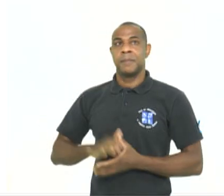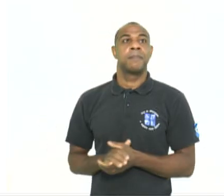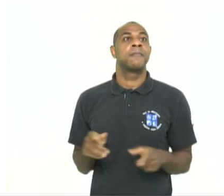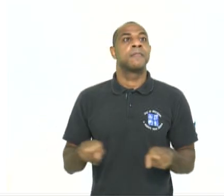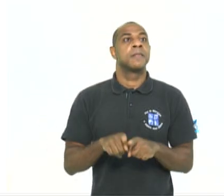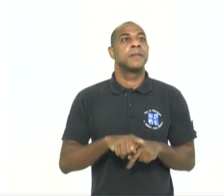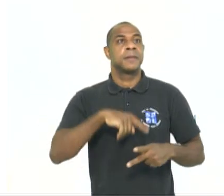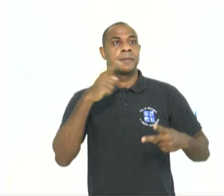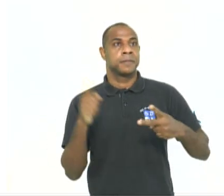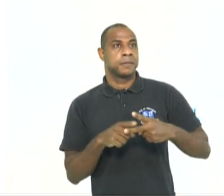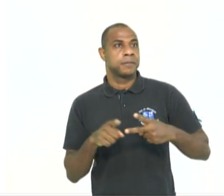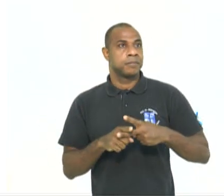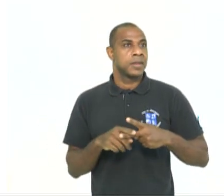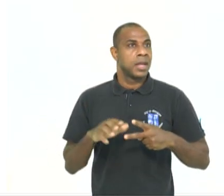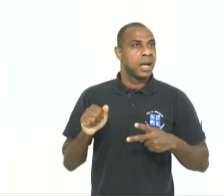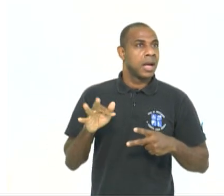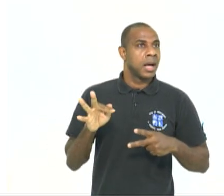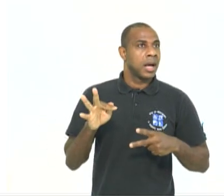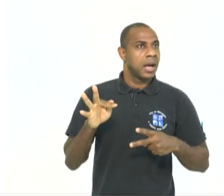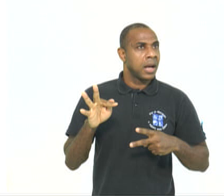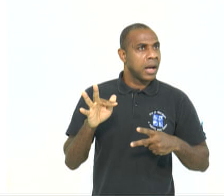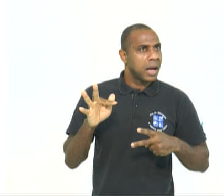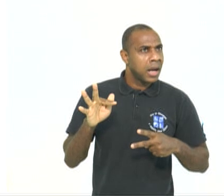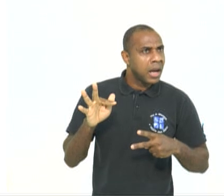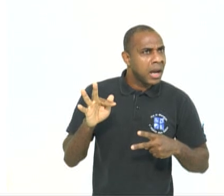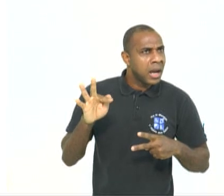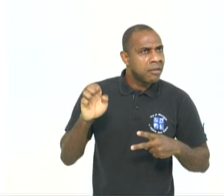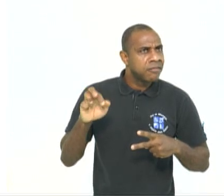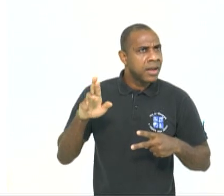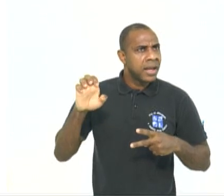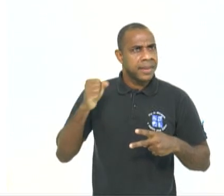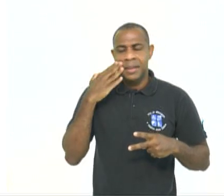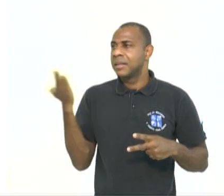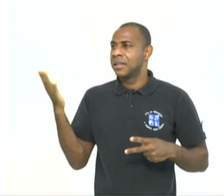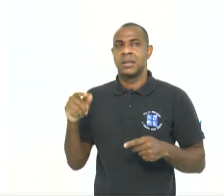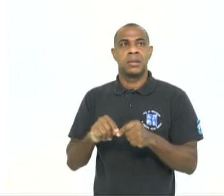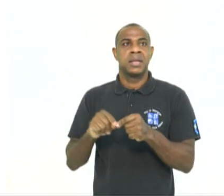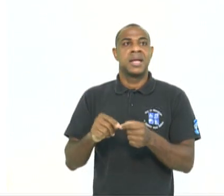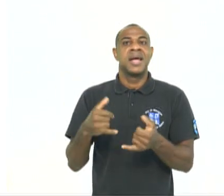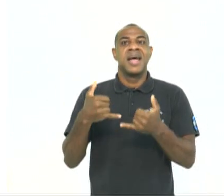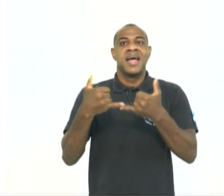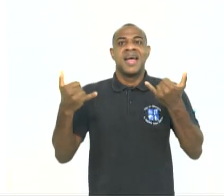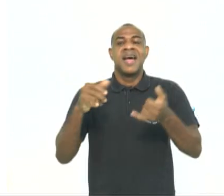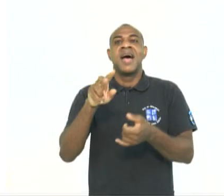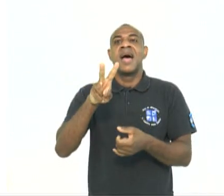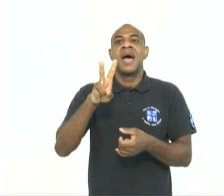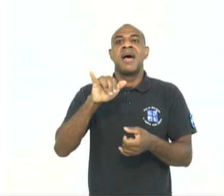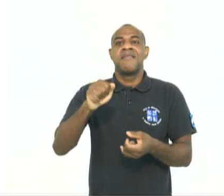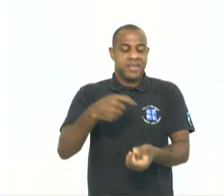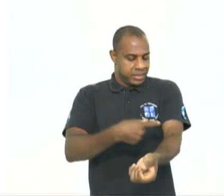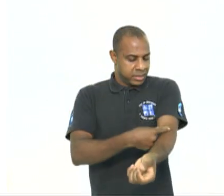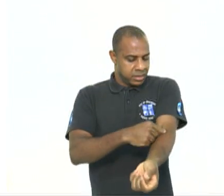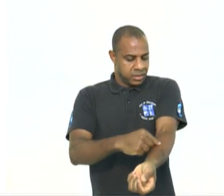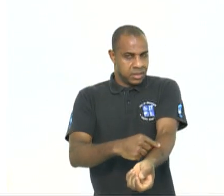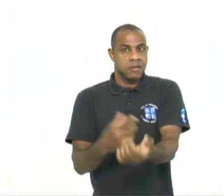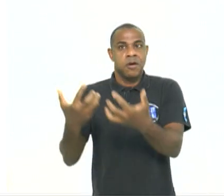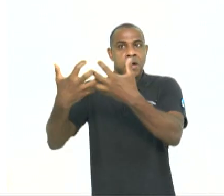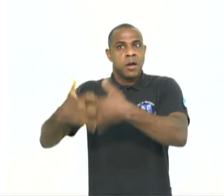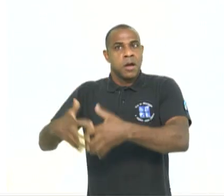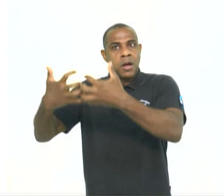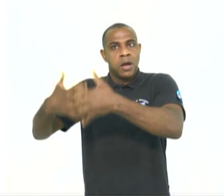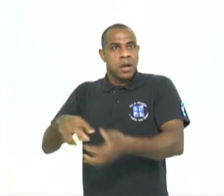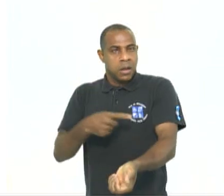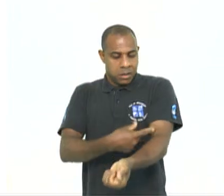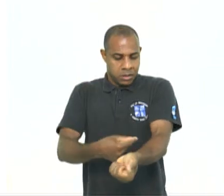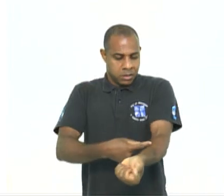a aférese, né? A coleta é feita por meio de catéteres nas veias dos braços. O sangue vai ser filtrado numa máquina, né, que retém